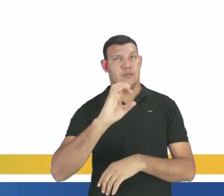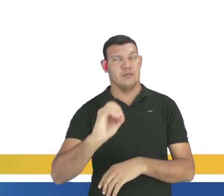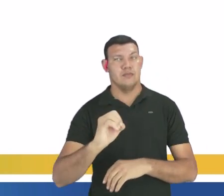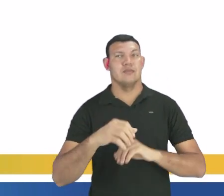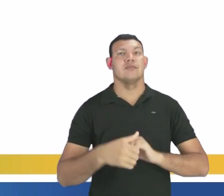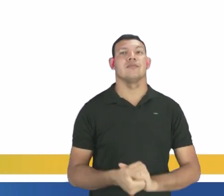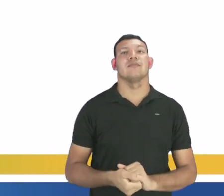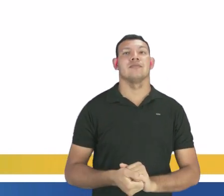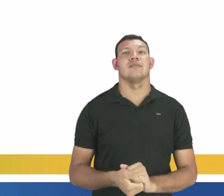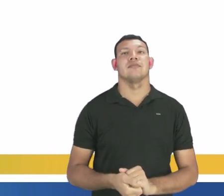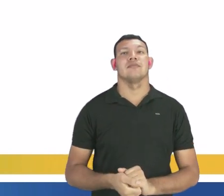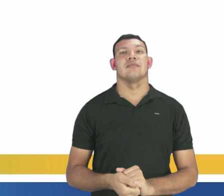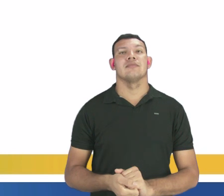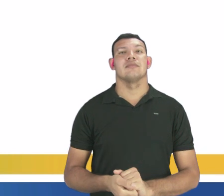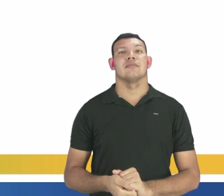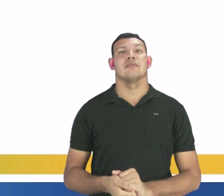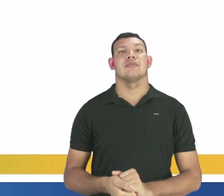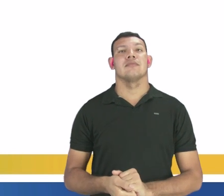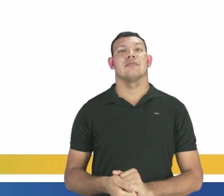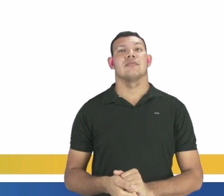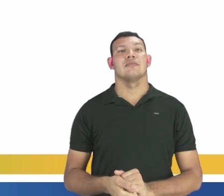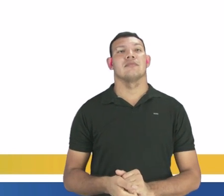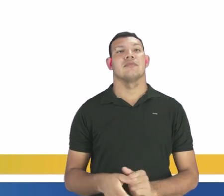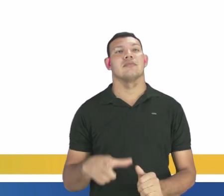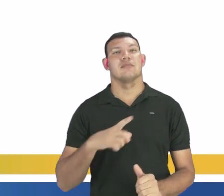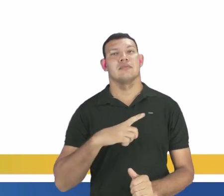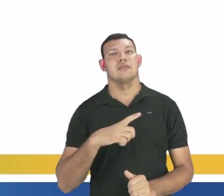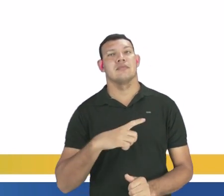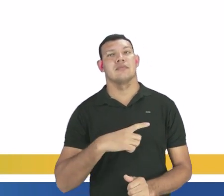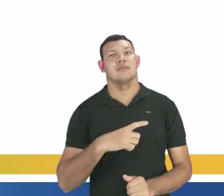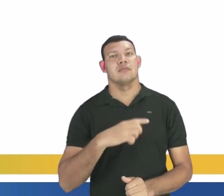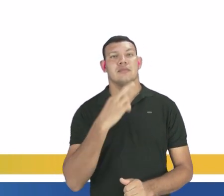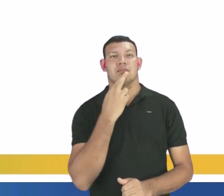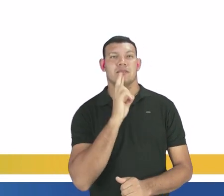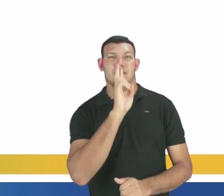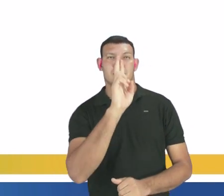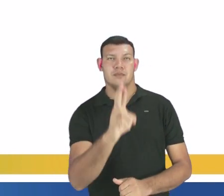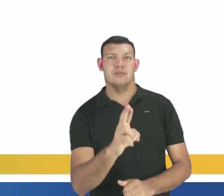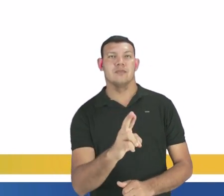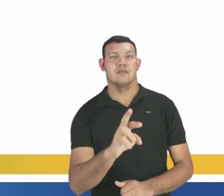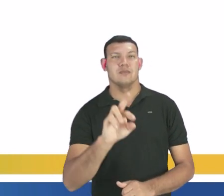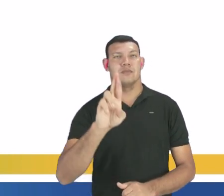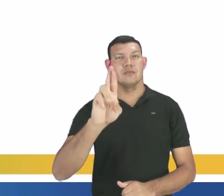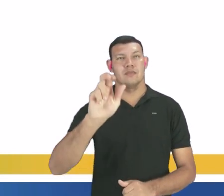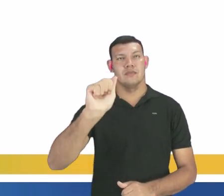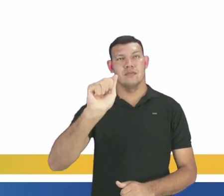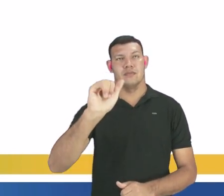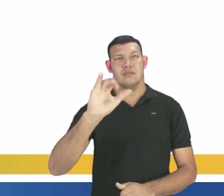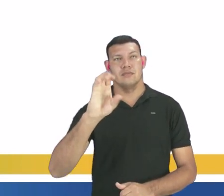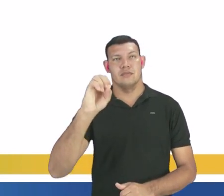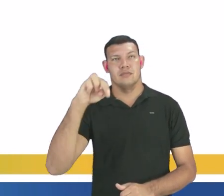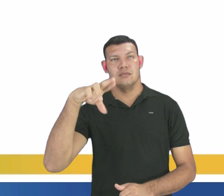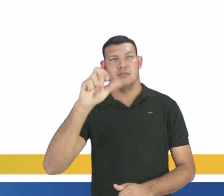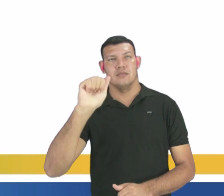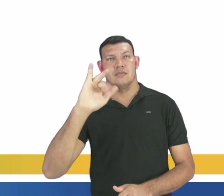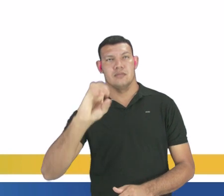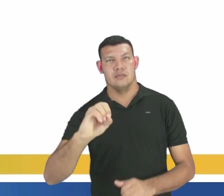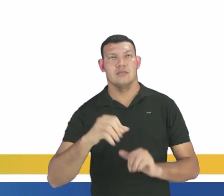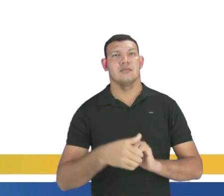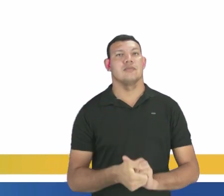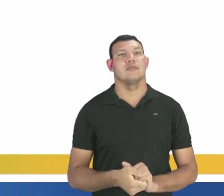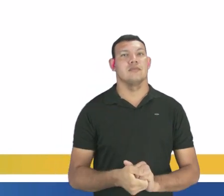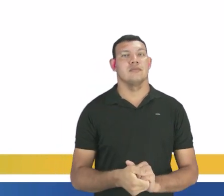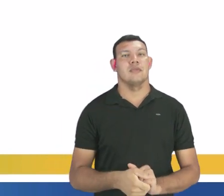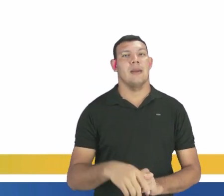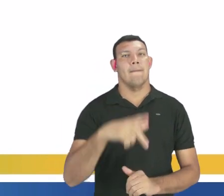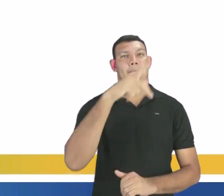sobre Q, com P e Q primos entre si, em que P é um divisor de A0